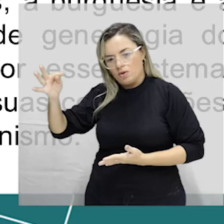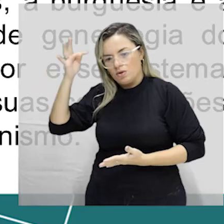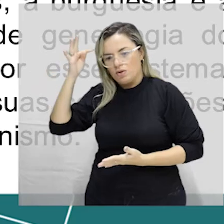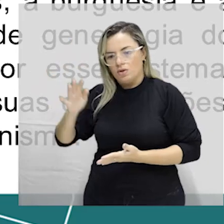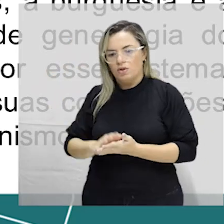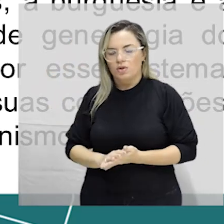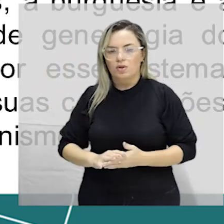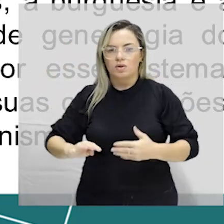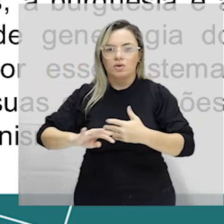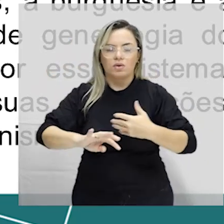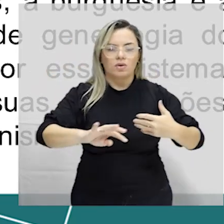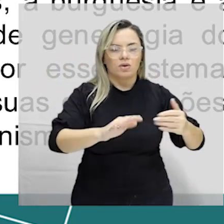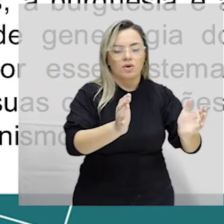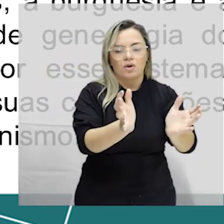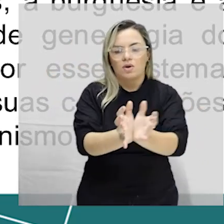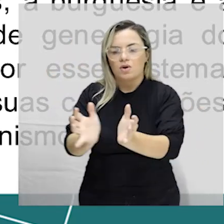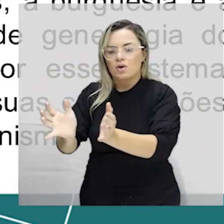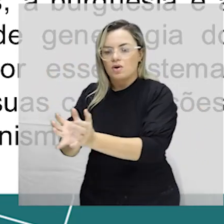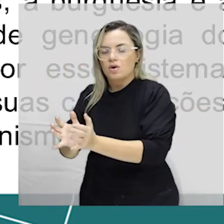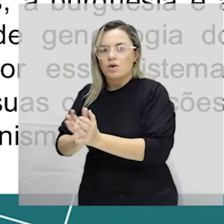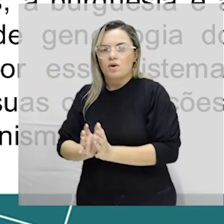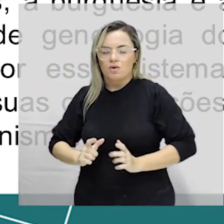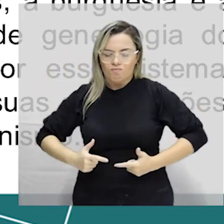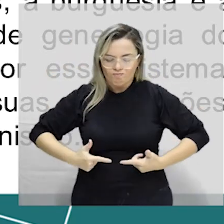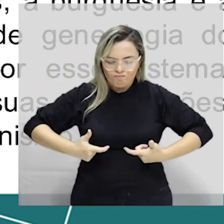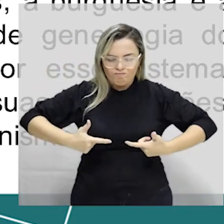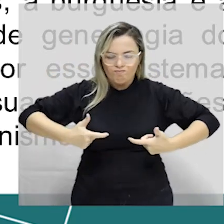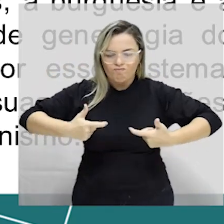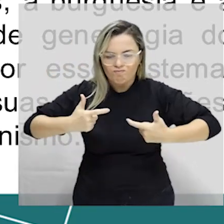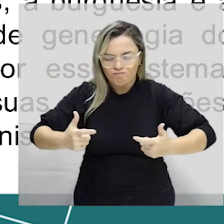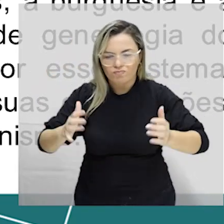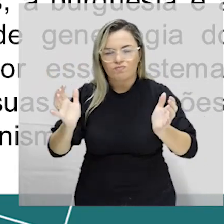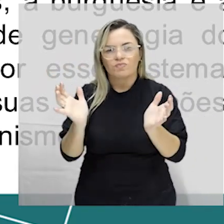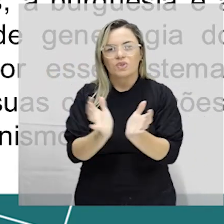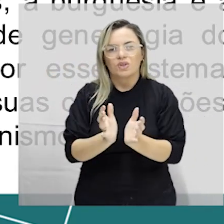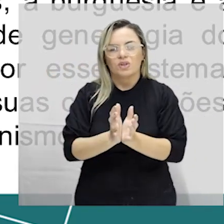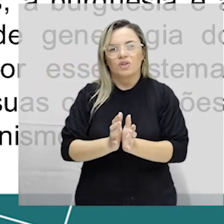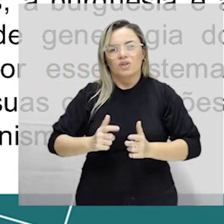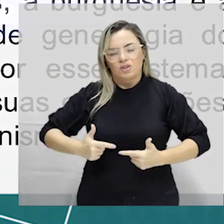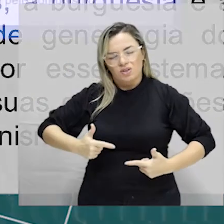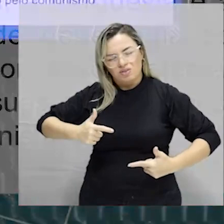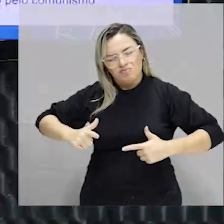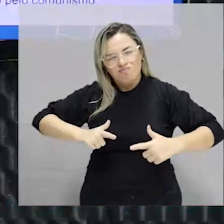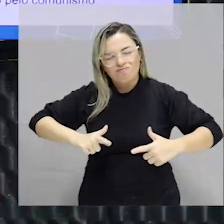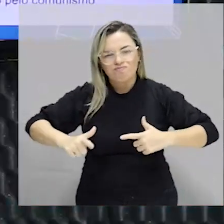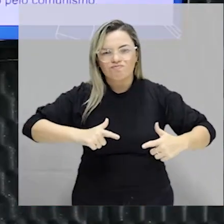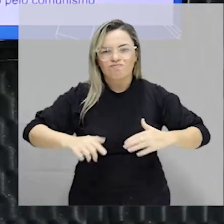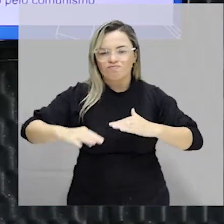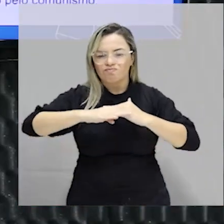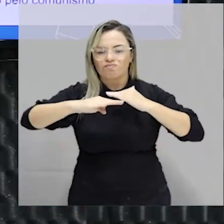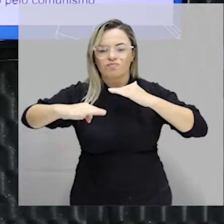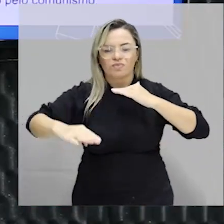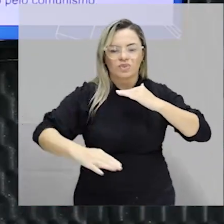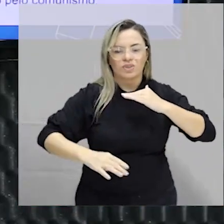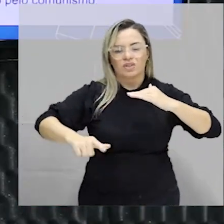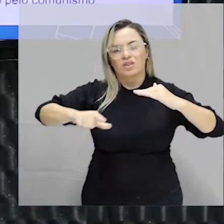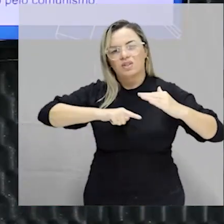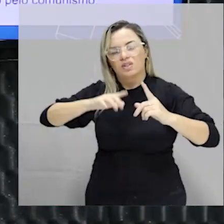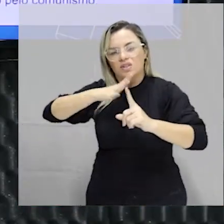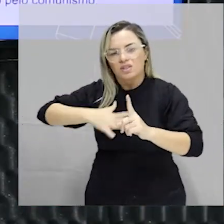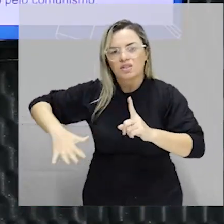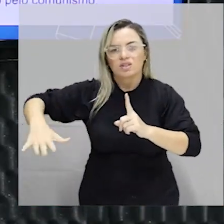da obra de Marx é o conceito de luta de classes, que é derivado dessa divisão de classes, dessa desigualdade que existe na